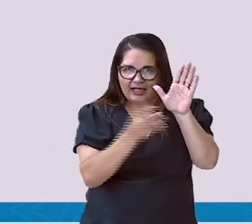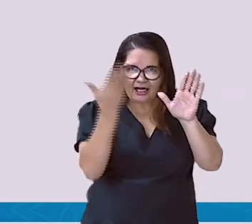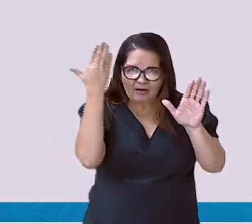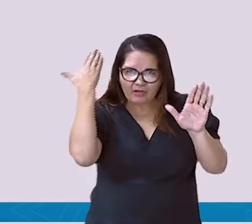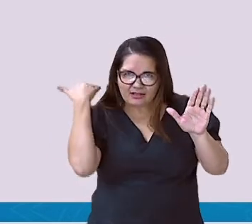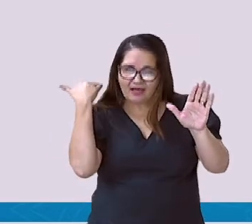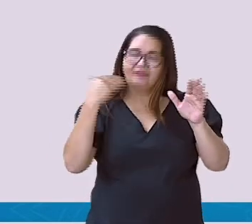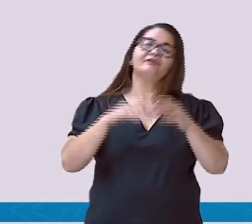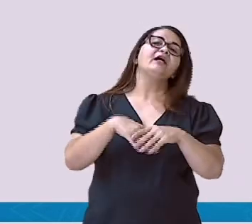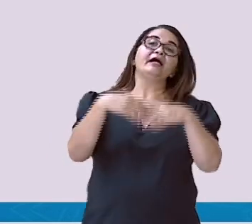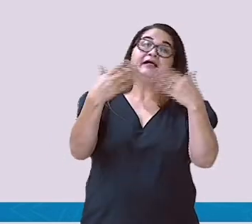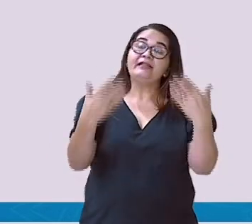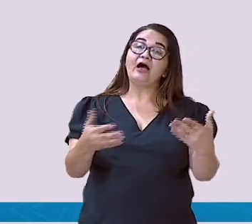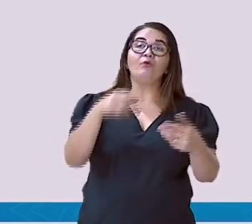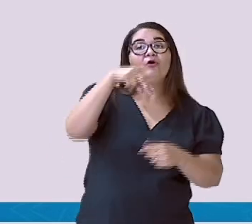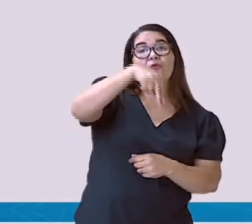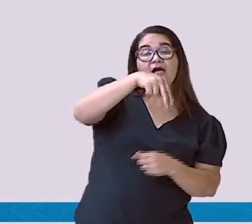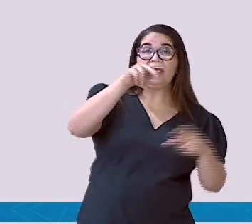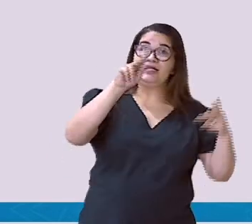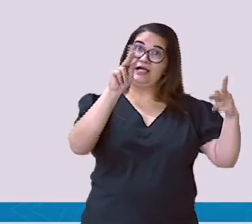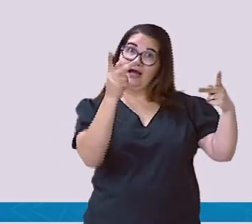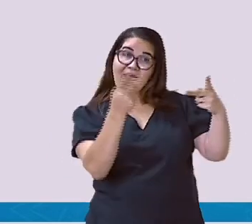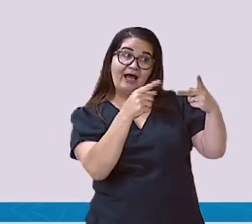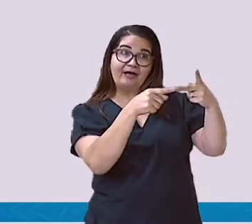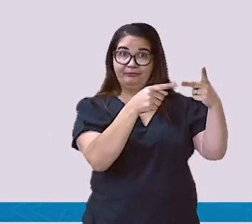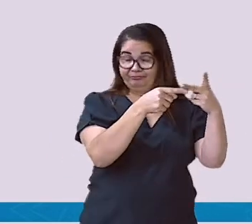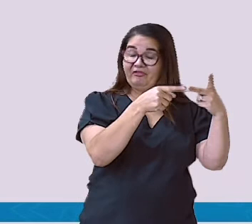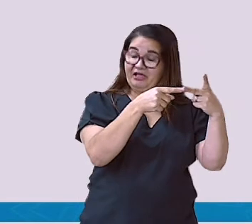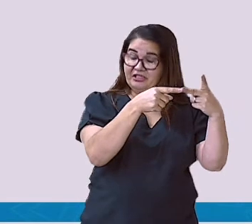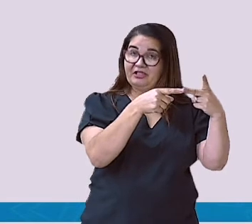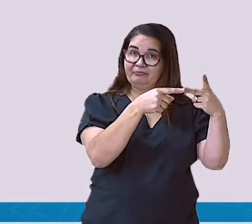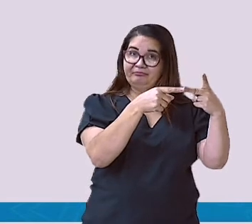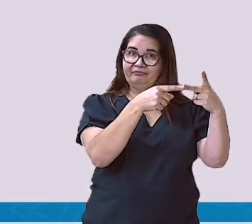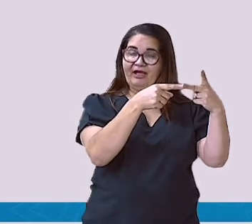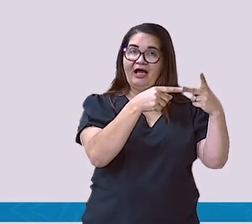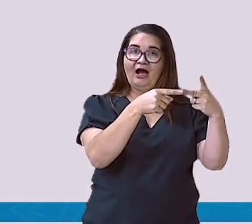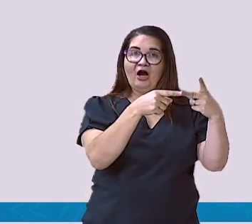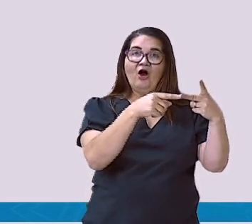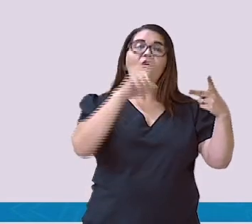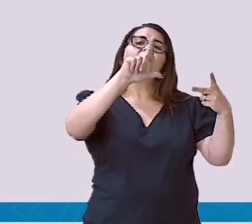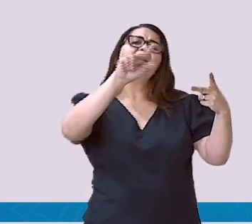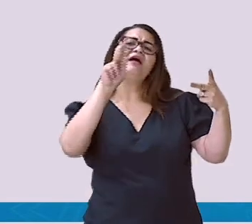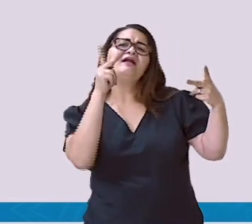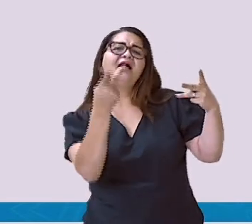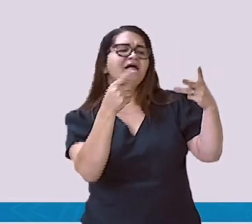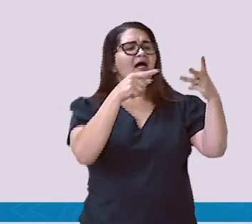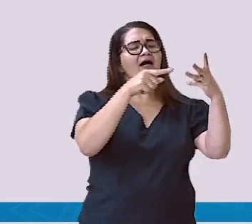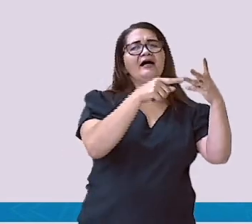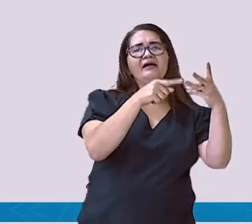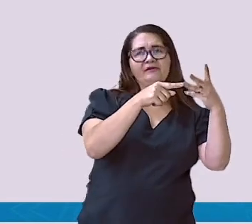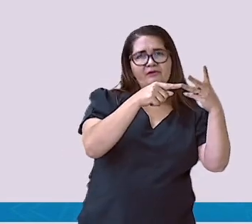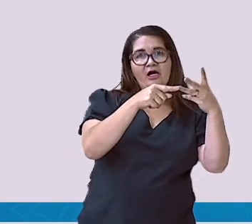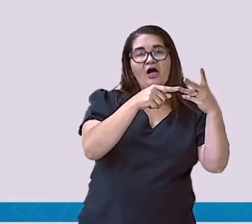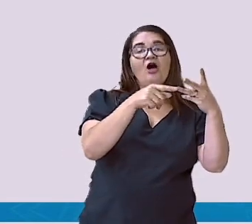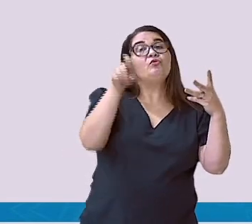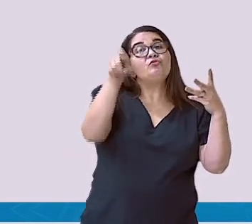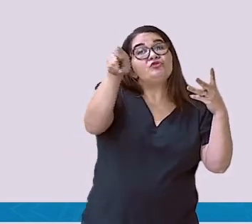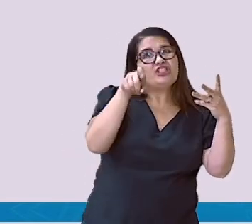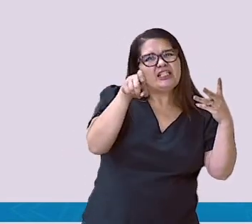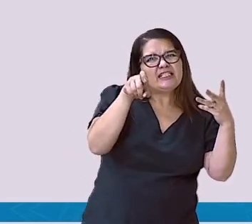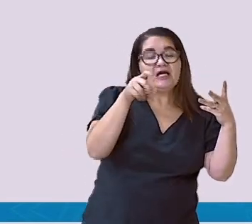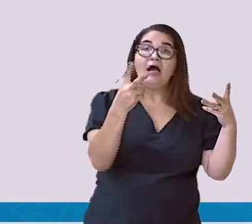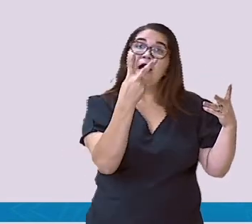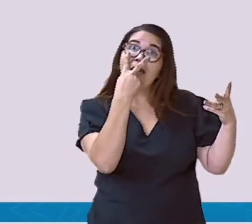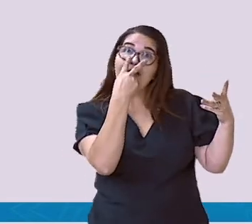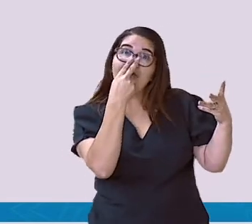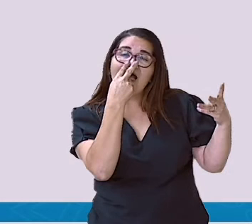aqui o NH, nós temos aqui o LH, nós temos aqui o X. Esse